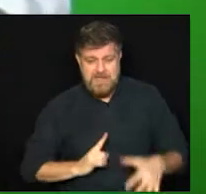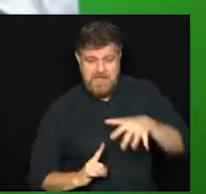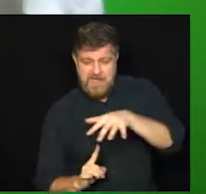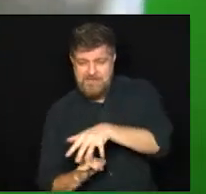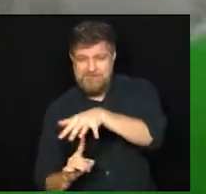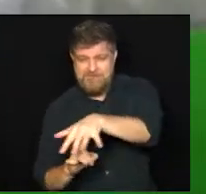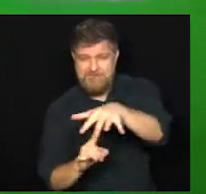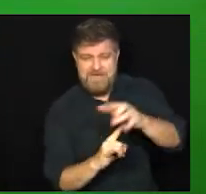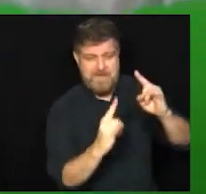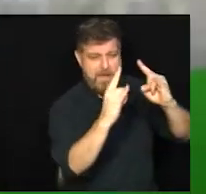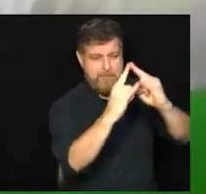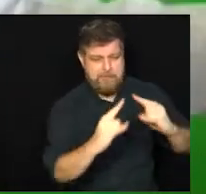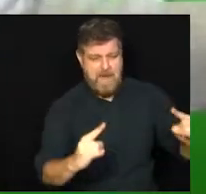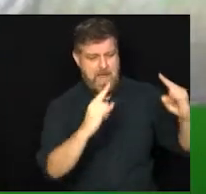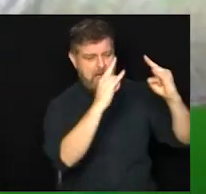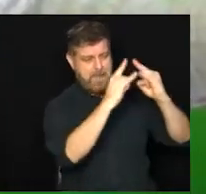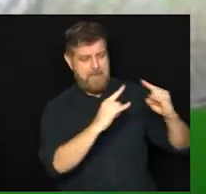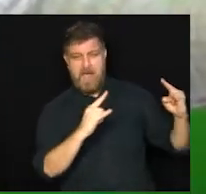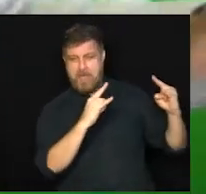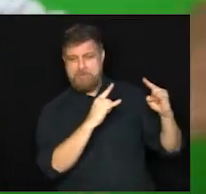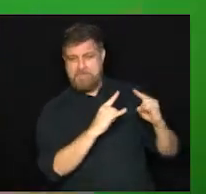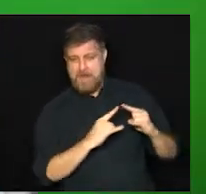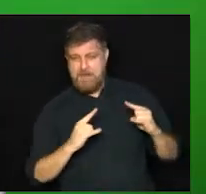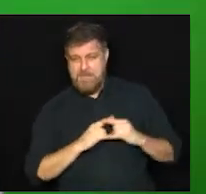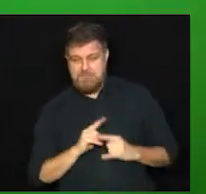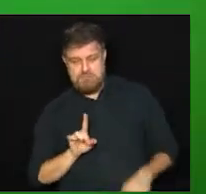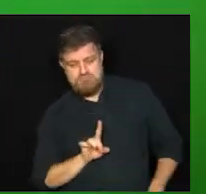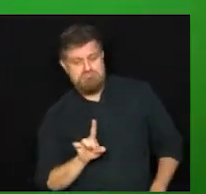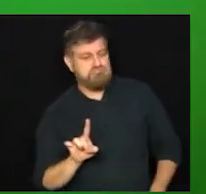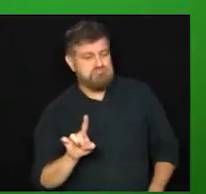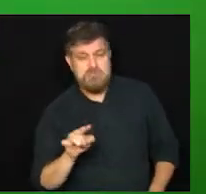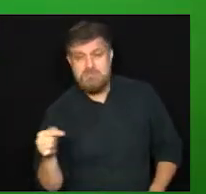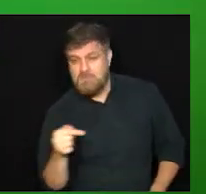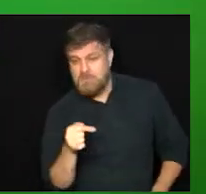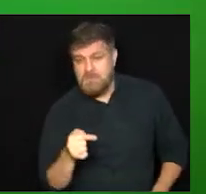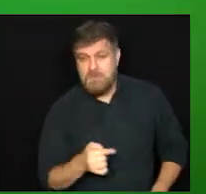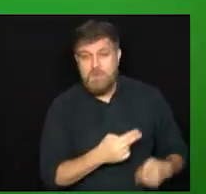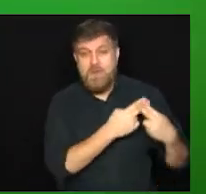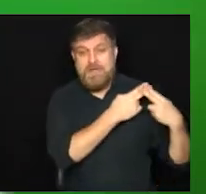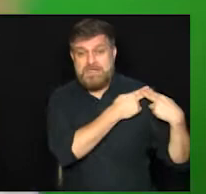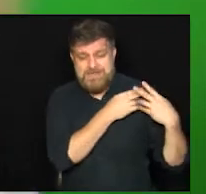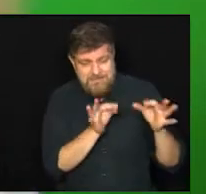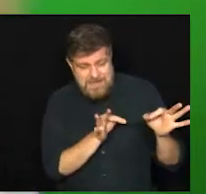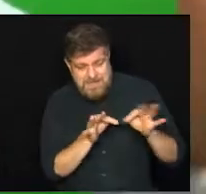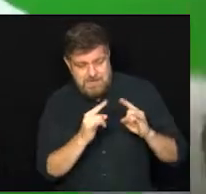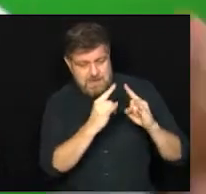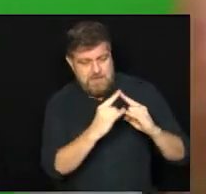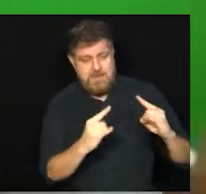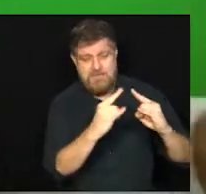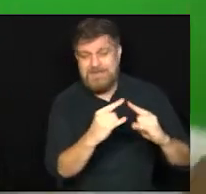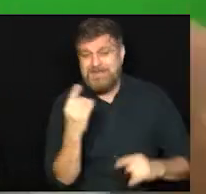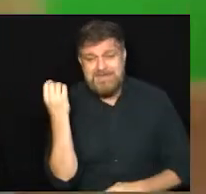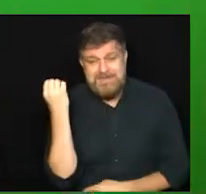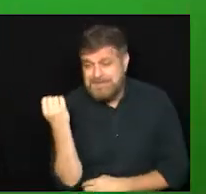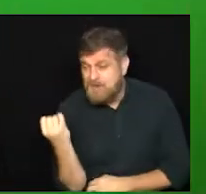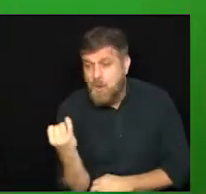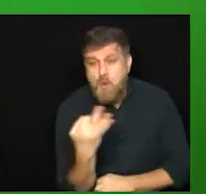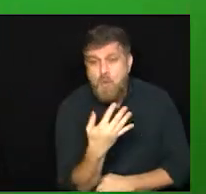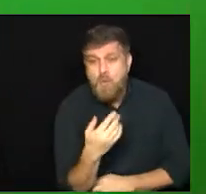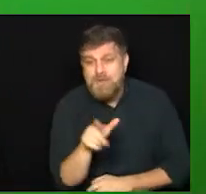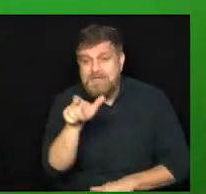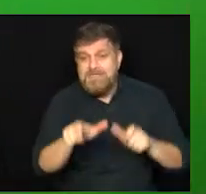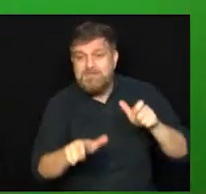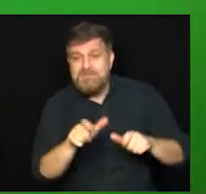com dezenas de estandes. O organizador do evento, ele não sabe quantos estandes ele vai